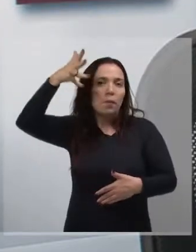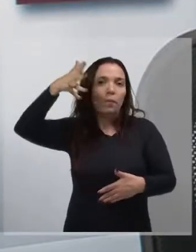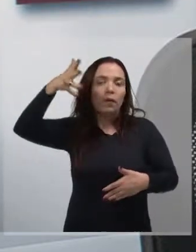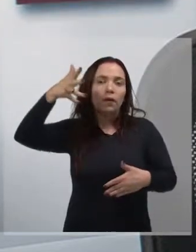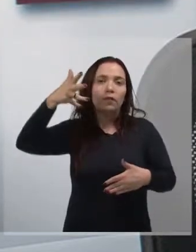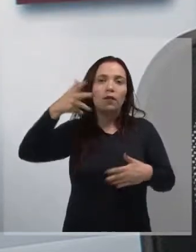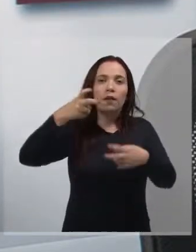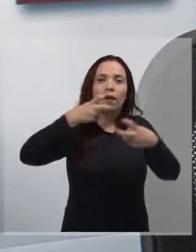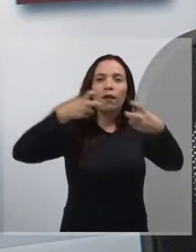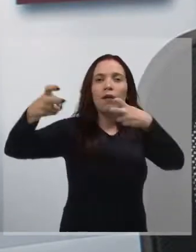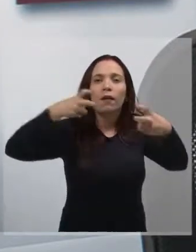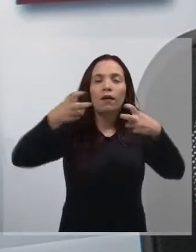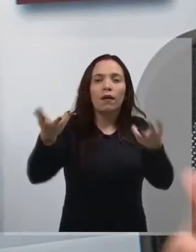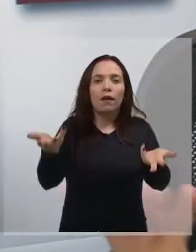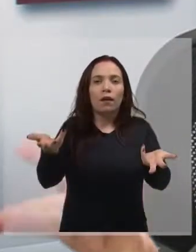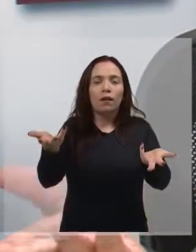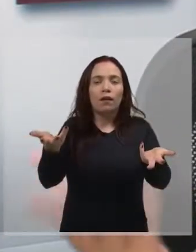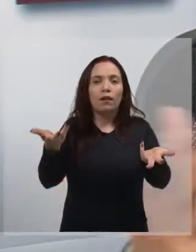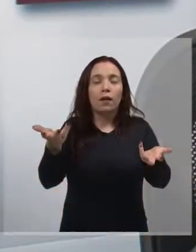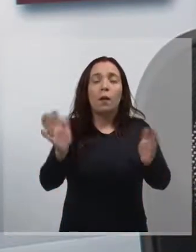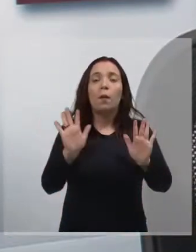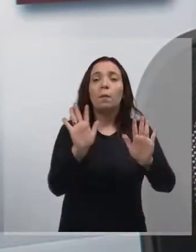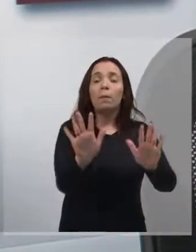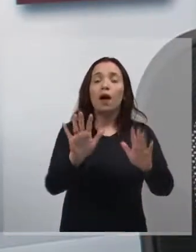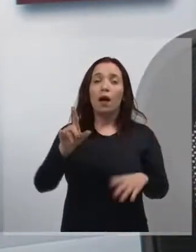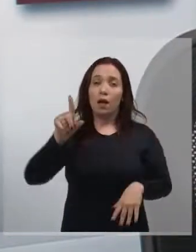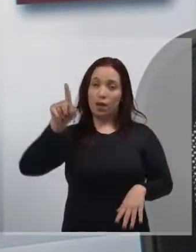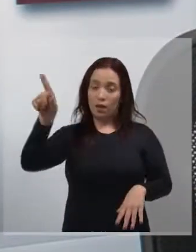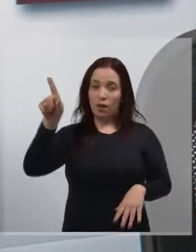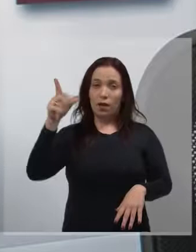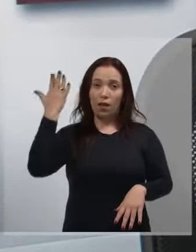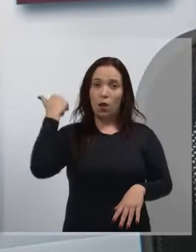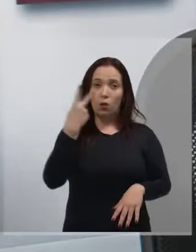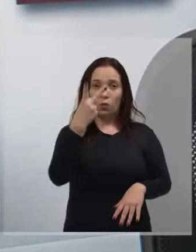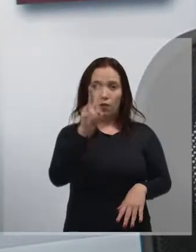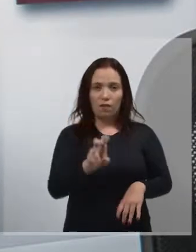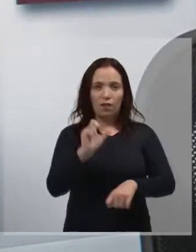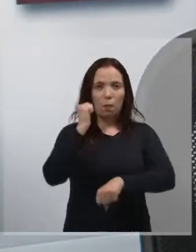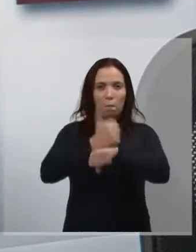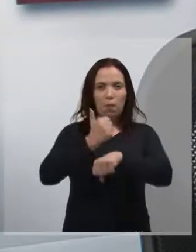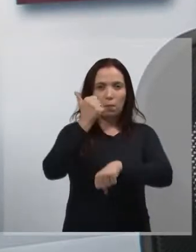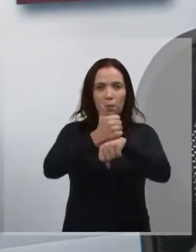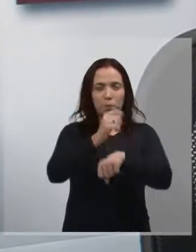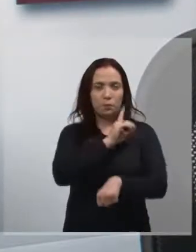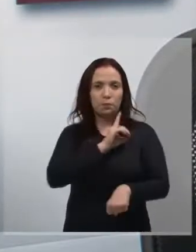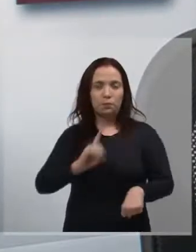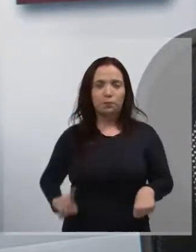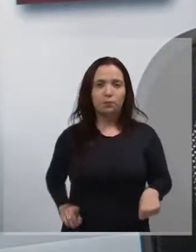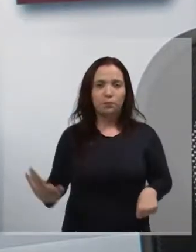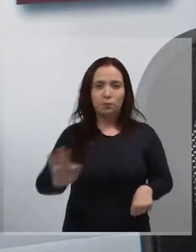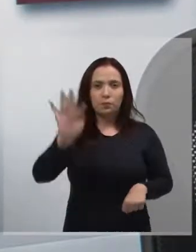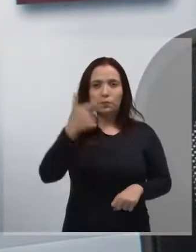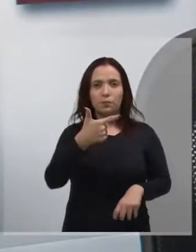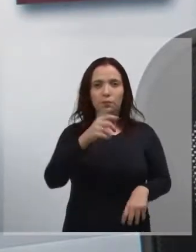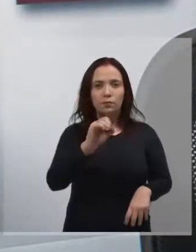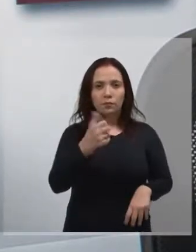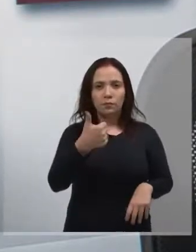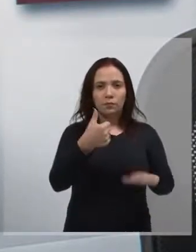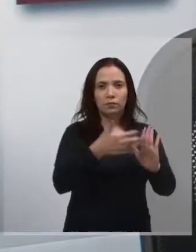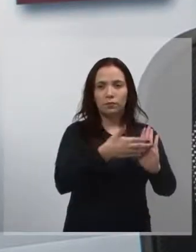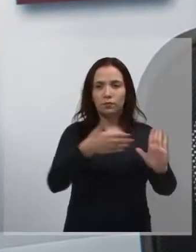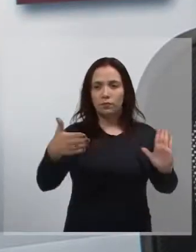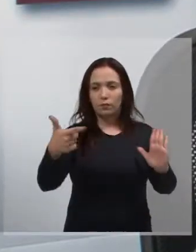dos últimos 2 mandatos dele de deputado federal, aí eu falo de 2011 a 2014,